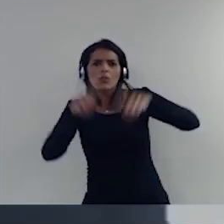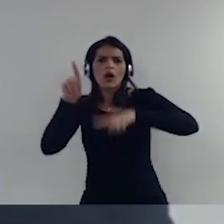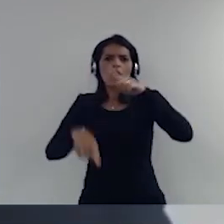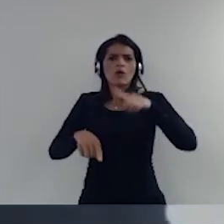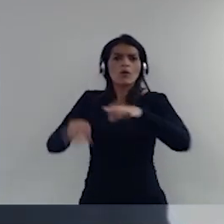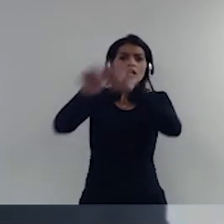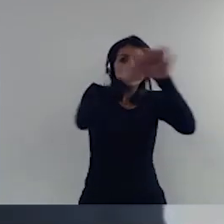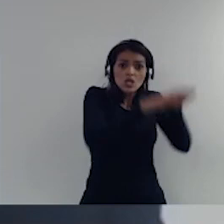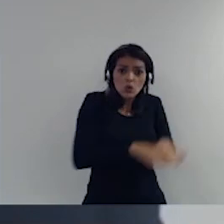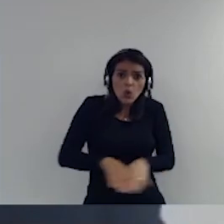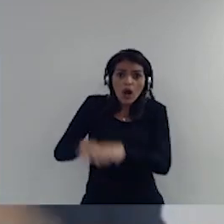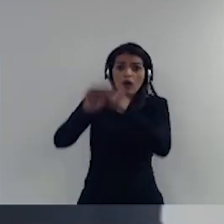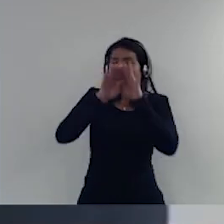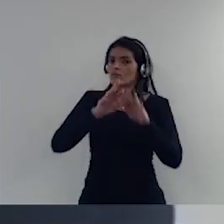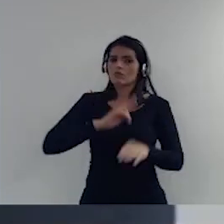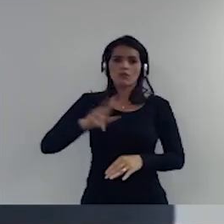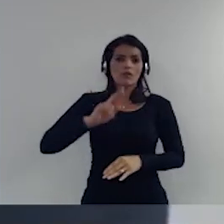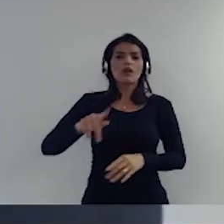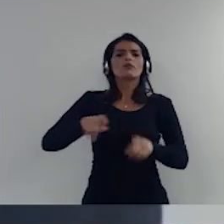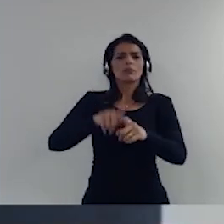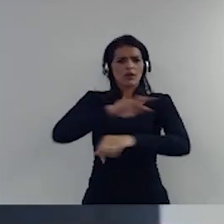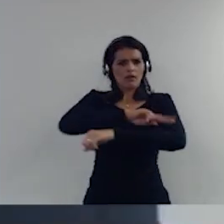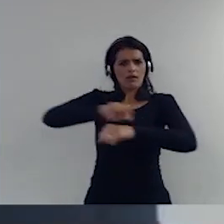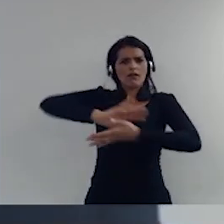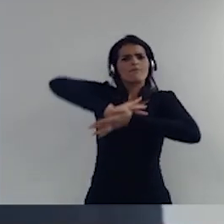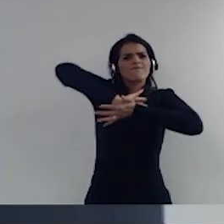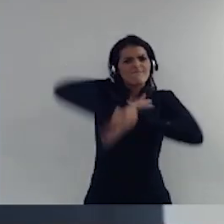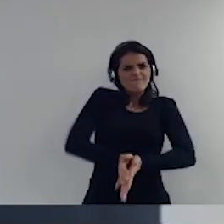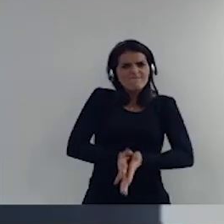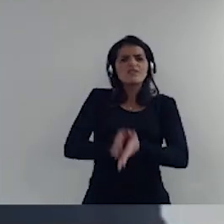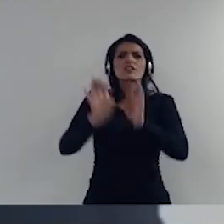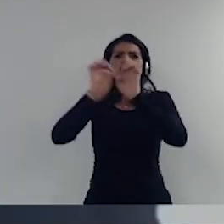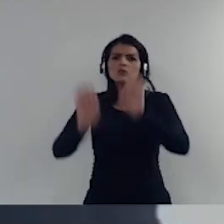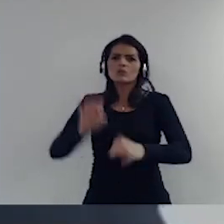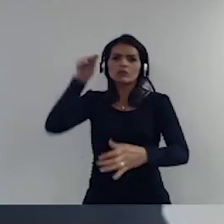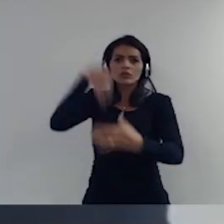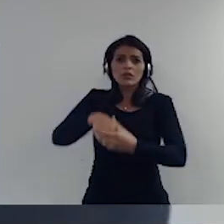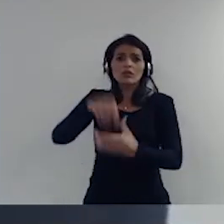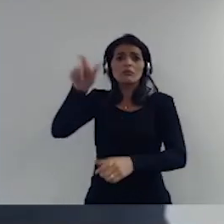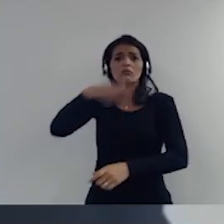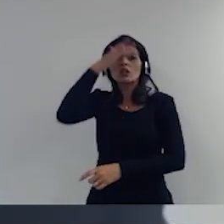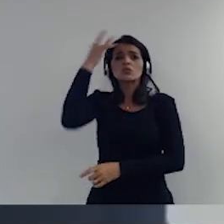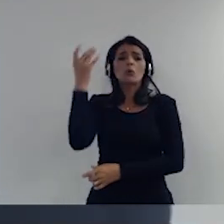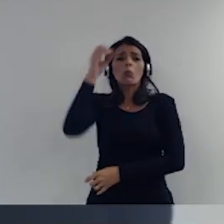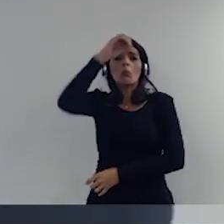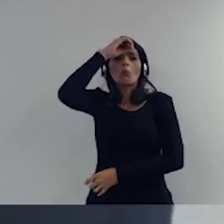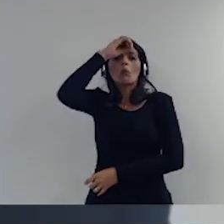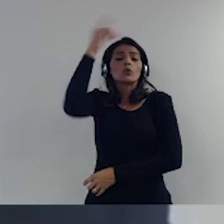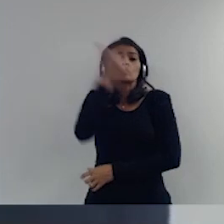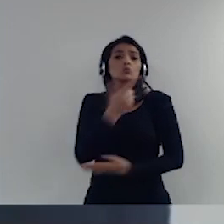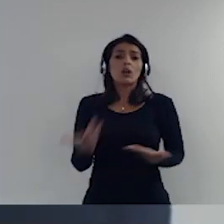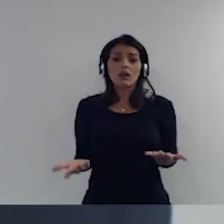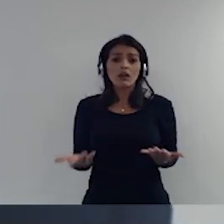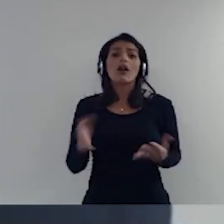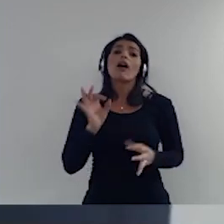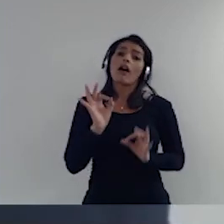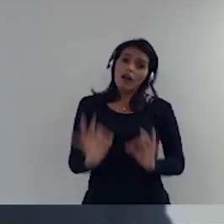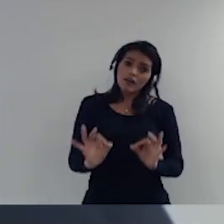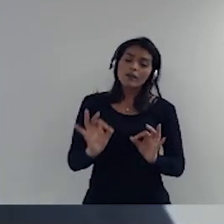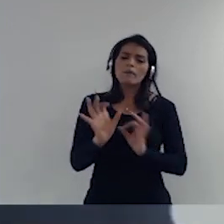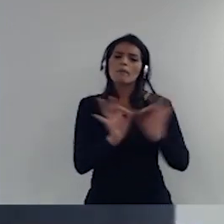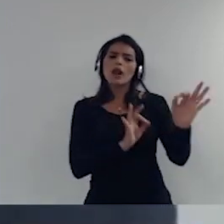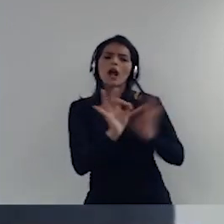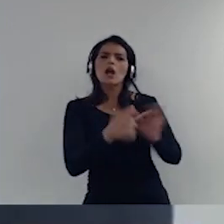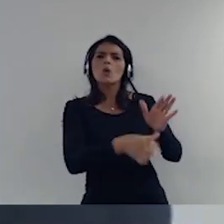porque como tanto o racismo como a desigualdade são estruturais, então a pessoa não tem. E aí, o plano feito